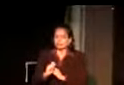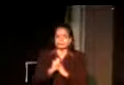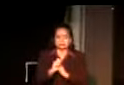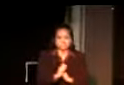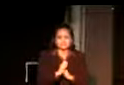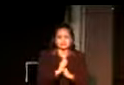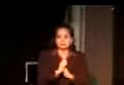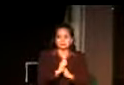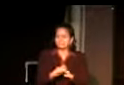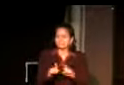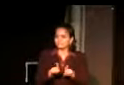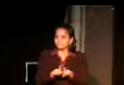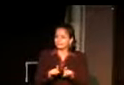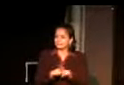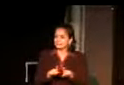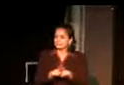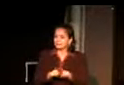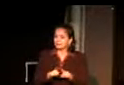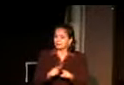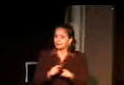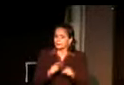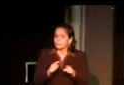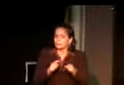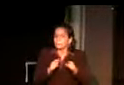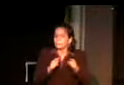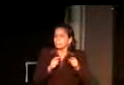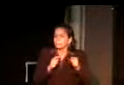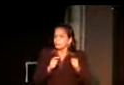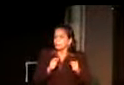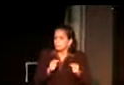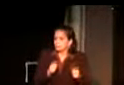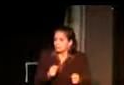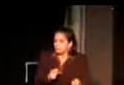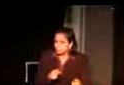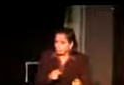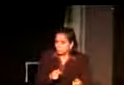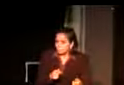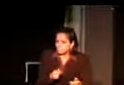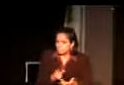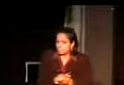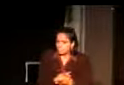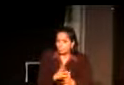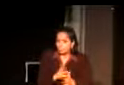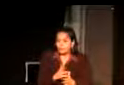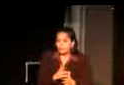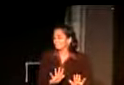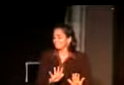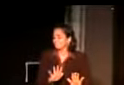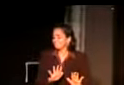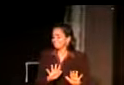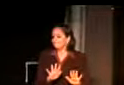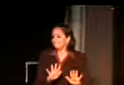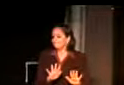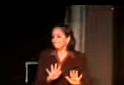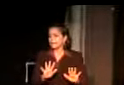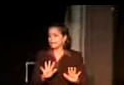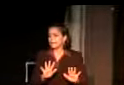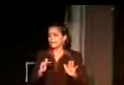esteve na ambiência do erro embora não tenha cometido nenhum e chegou ao fim